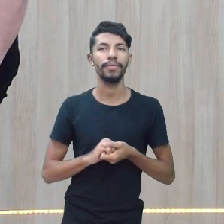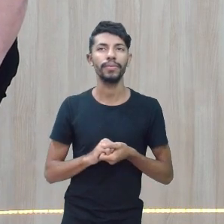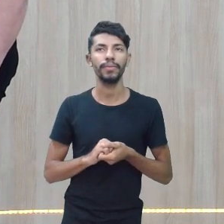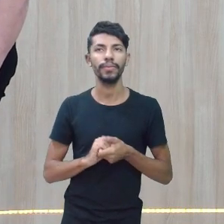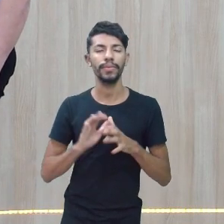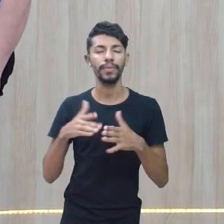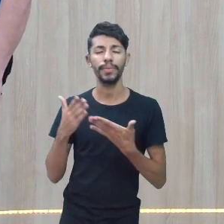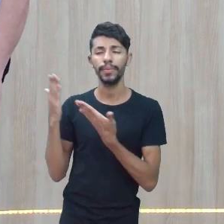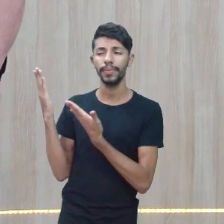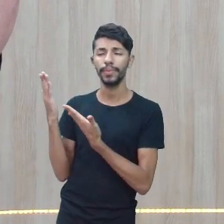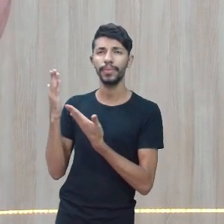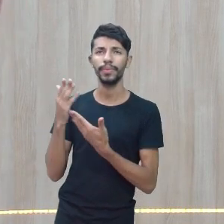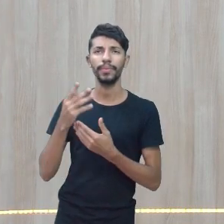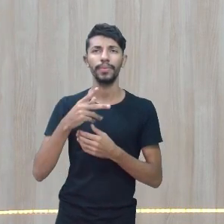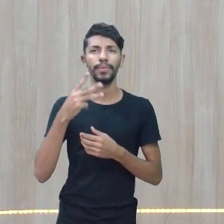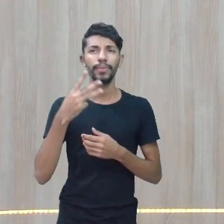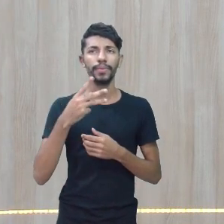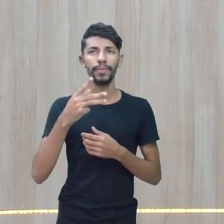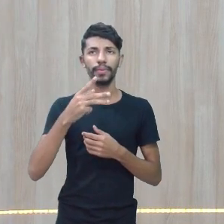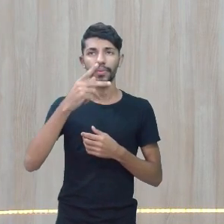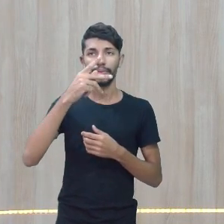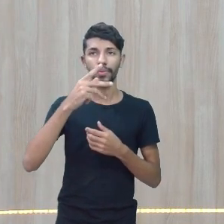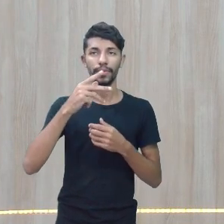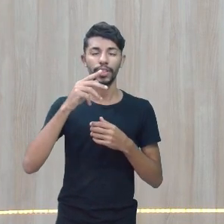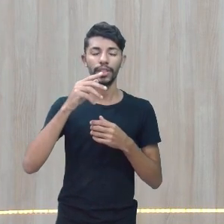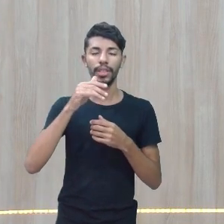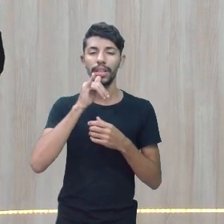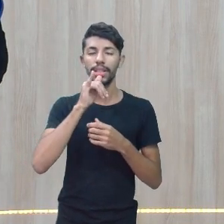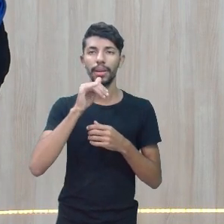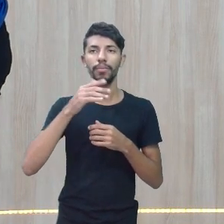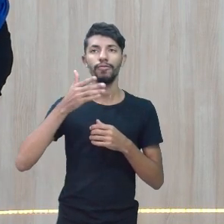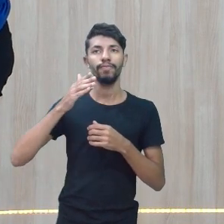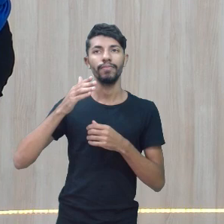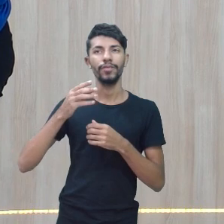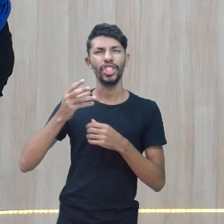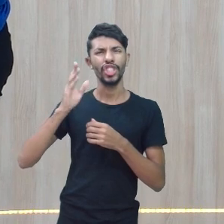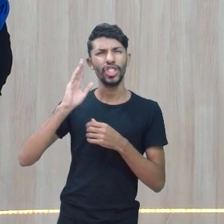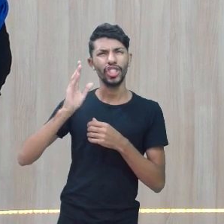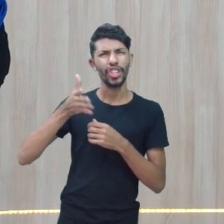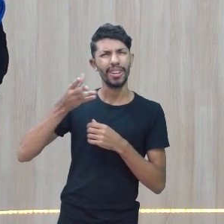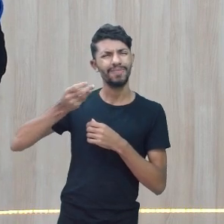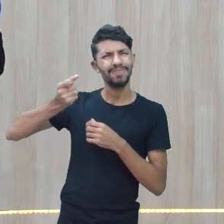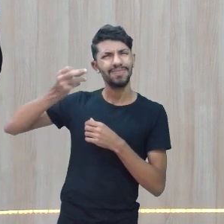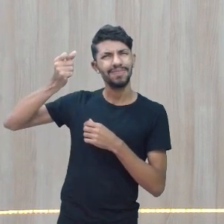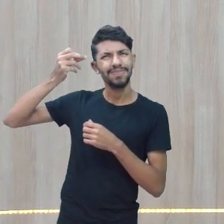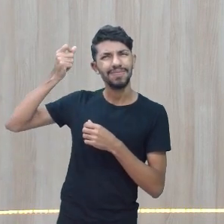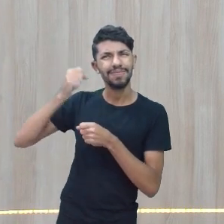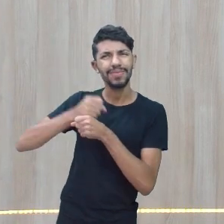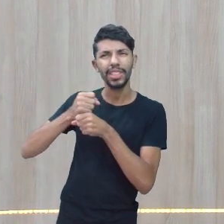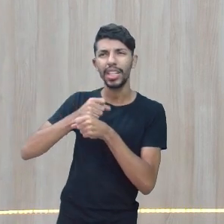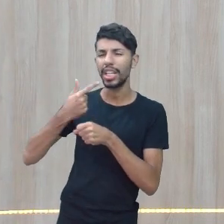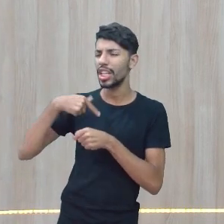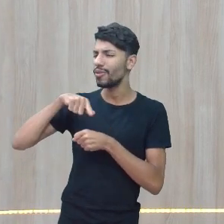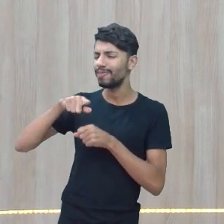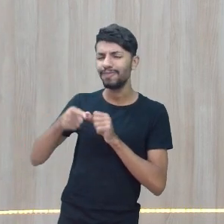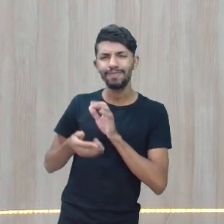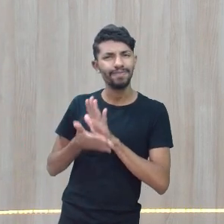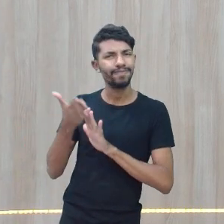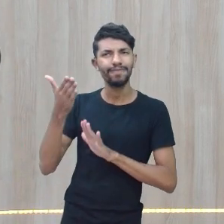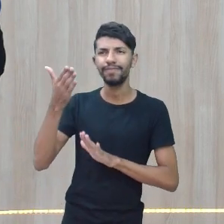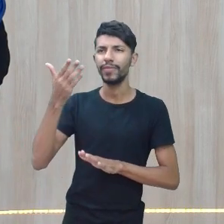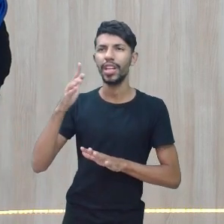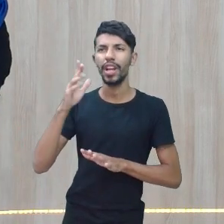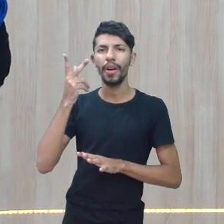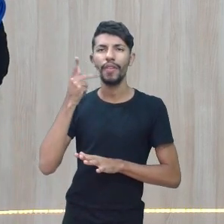Então, nós temos aqui: já faz muitos anos que não viajo a Fortaleza. Aí vocês percebem